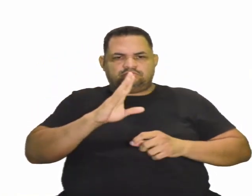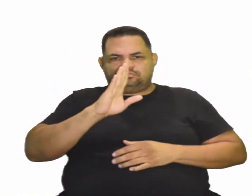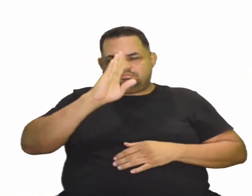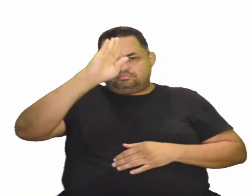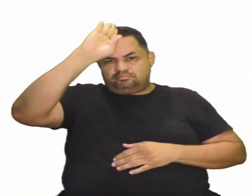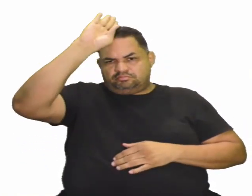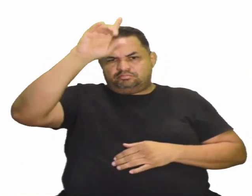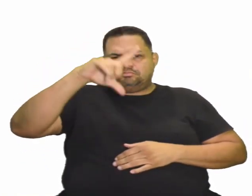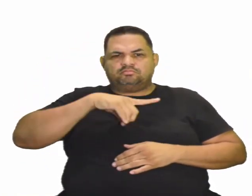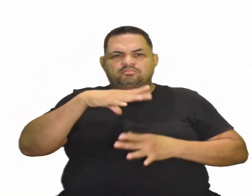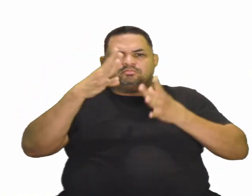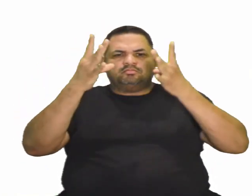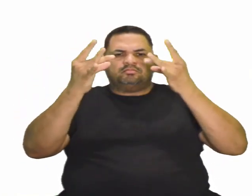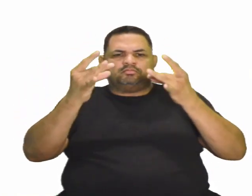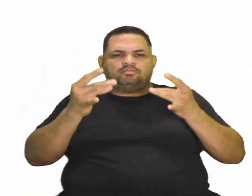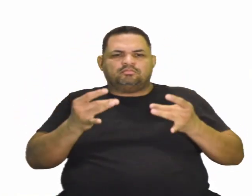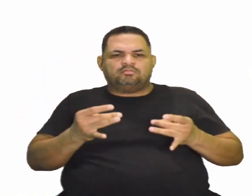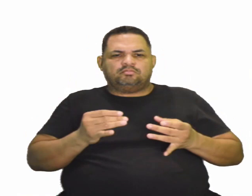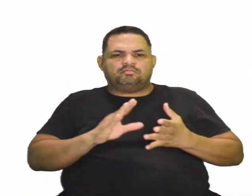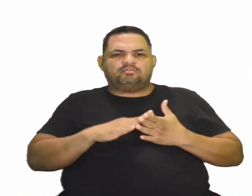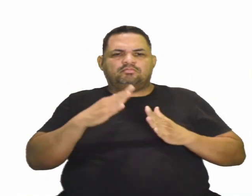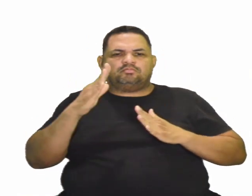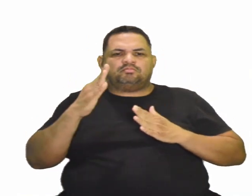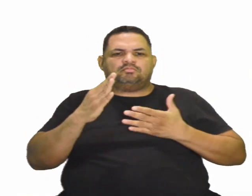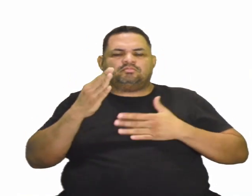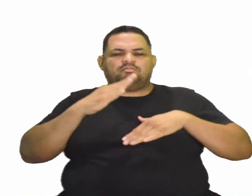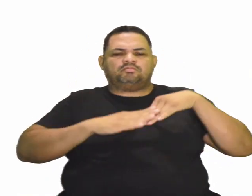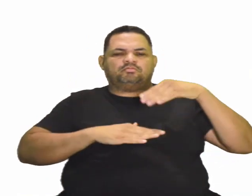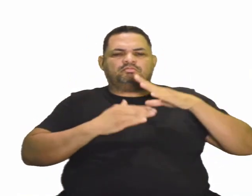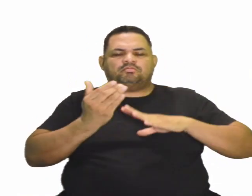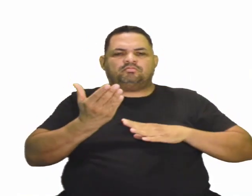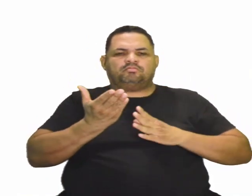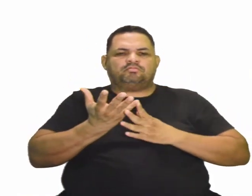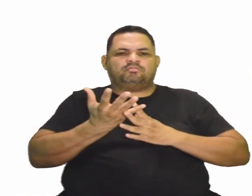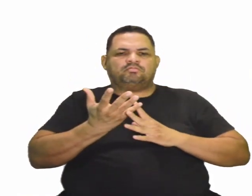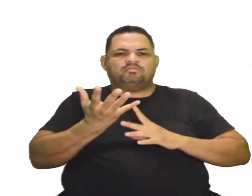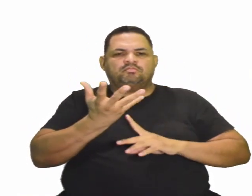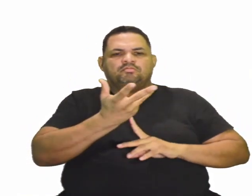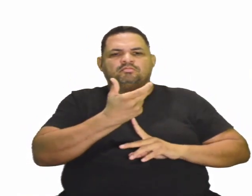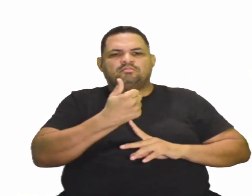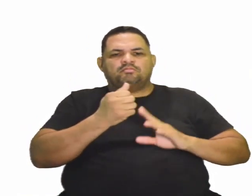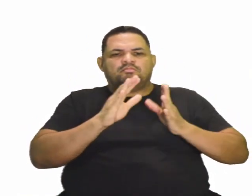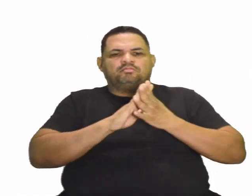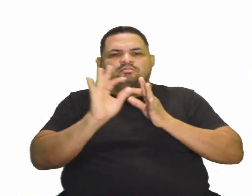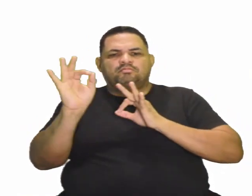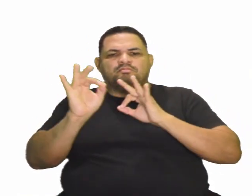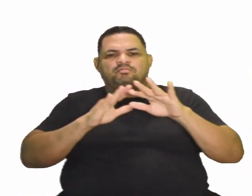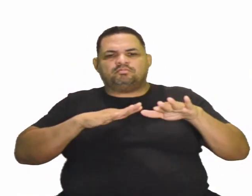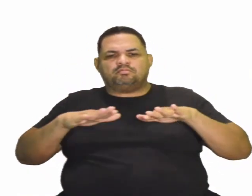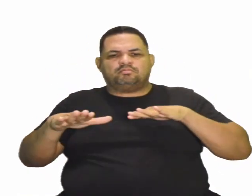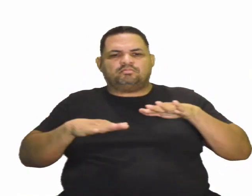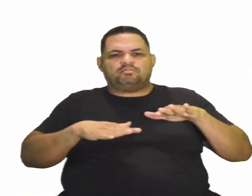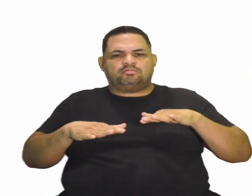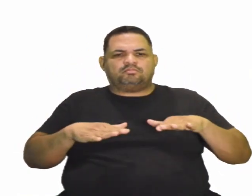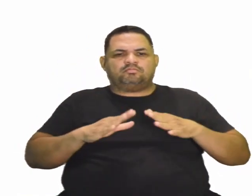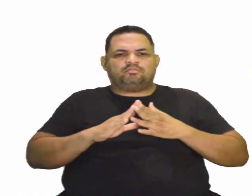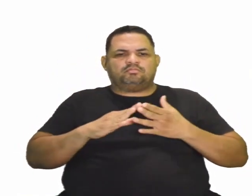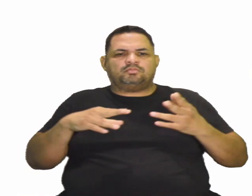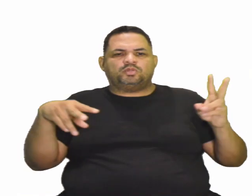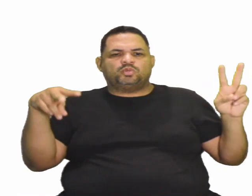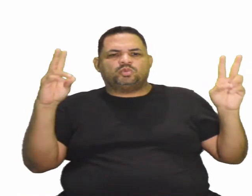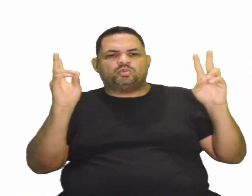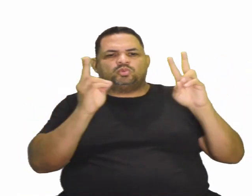muitos detalhes, né, que o artista traz, como o movimento, a partir aqui do vento que está sendo